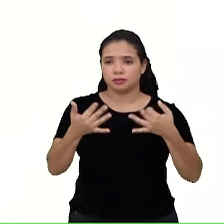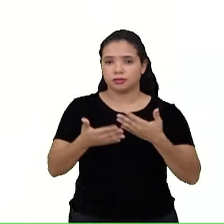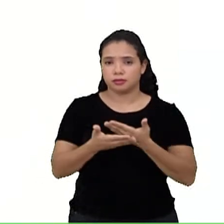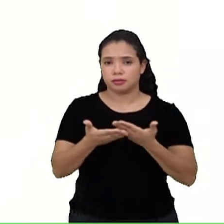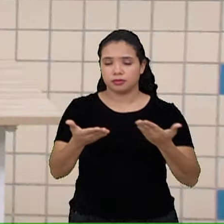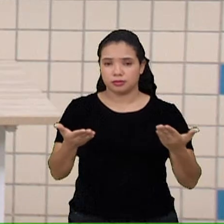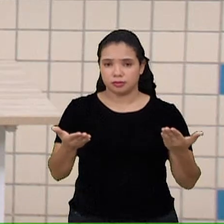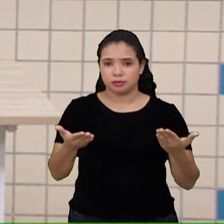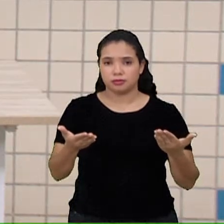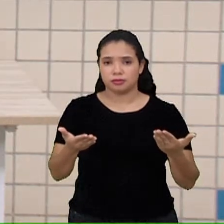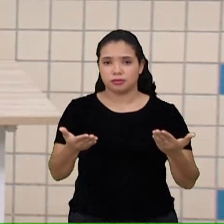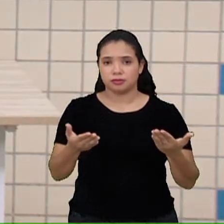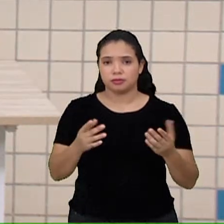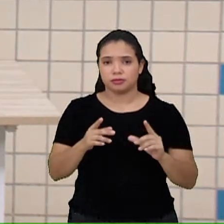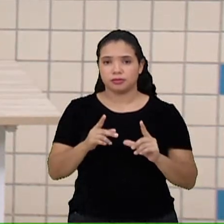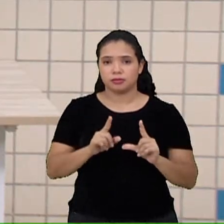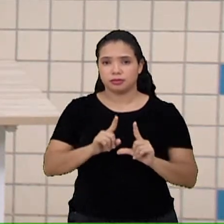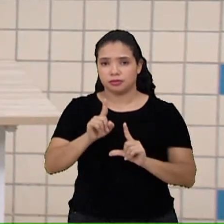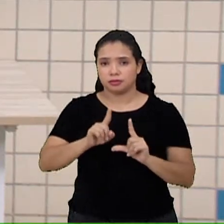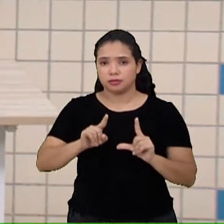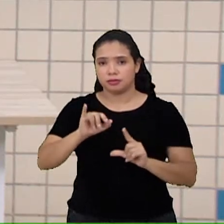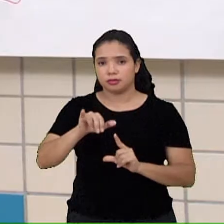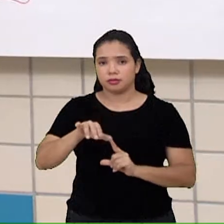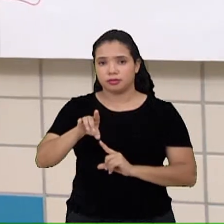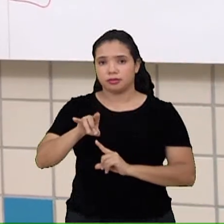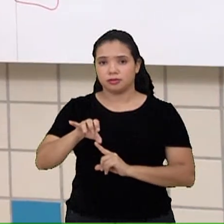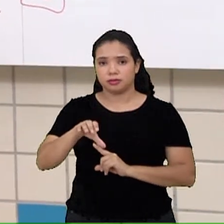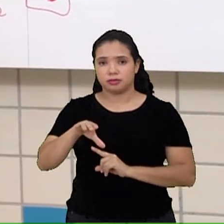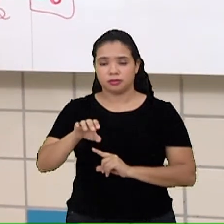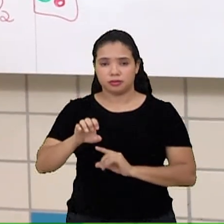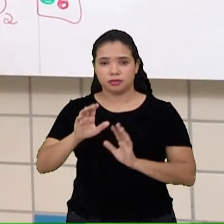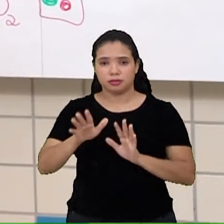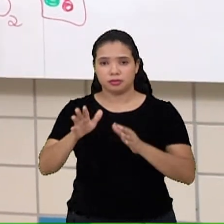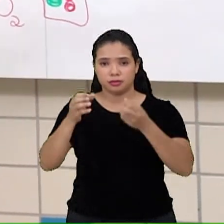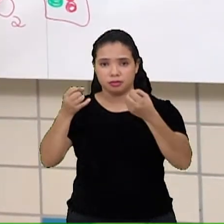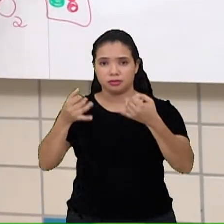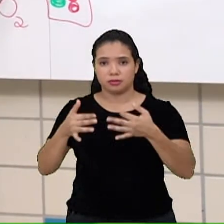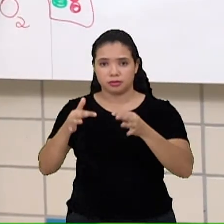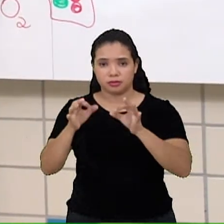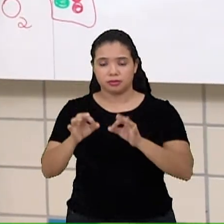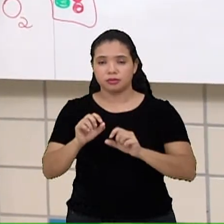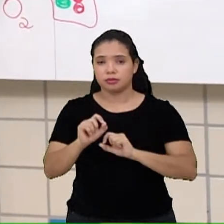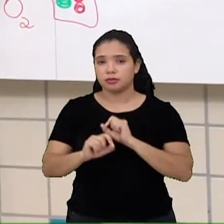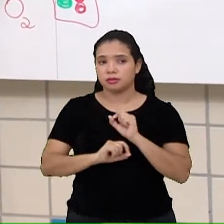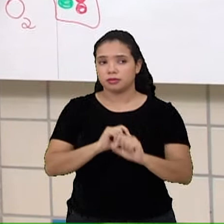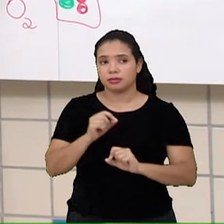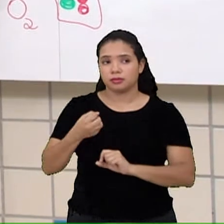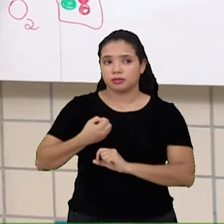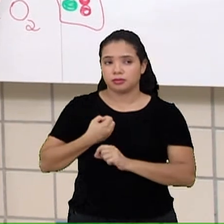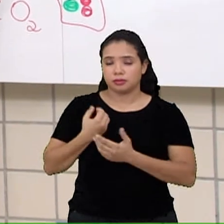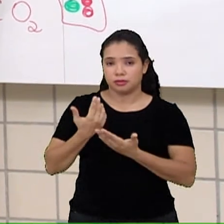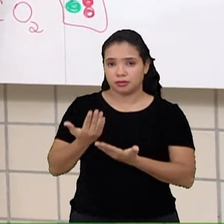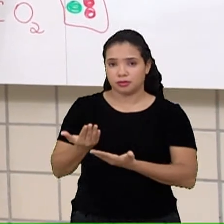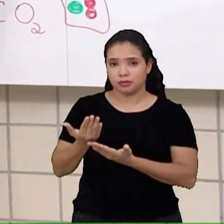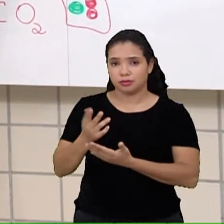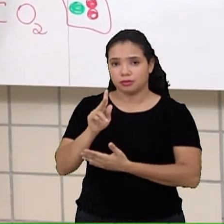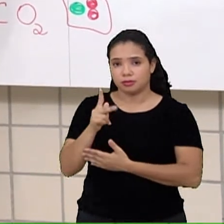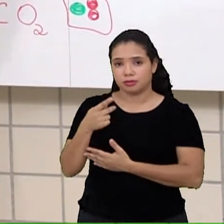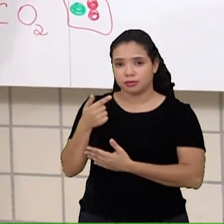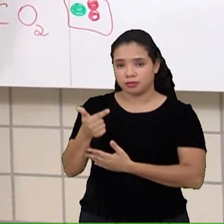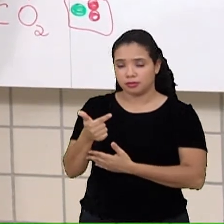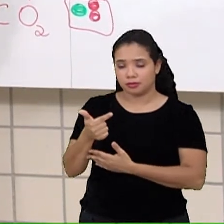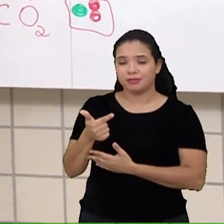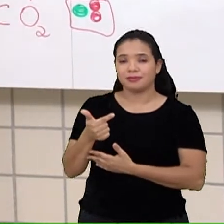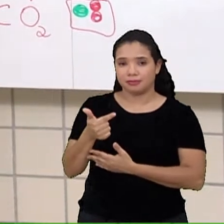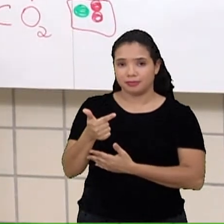são os índices de atomicidade, eu já expliquei, certo? Que é o quê? Esse númerozinho aqui embaixo, que é o